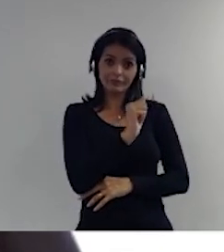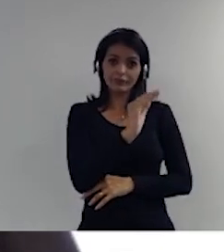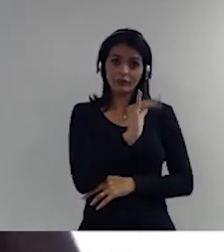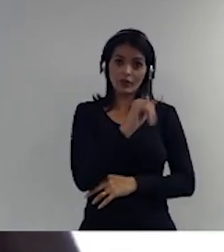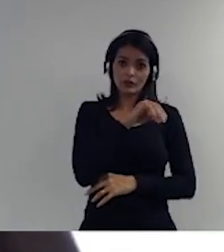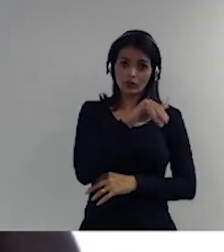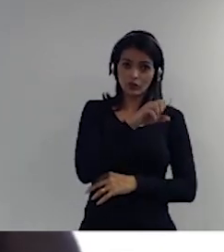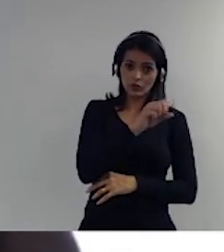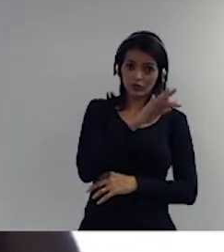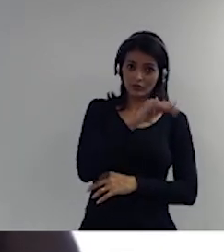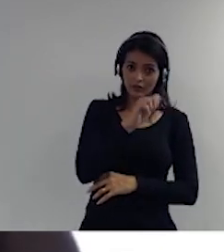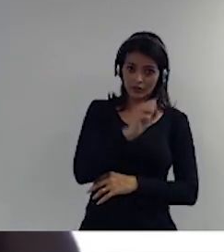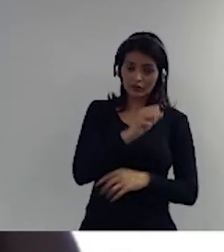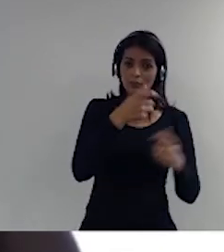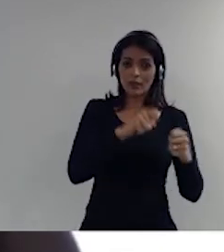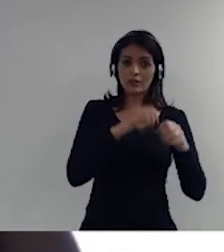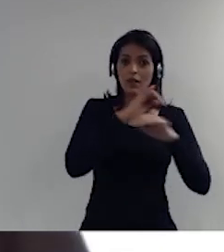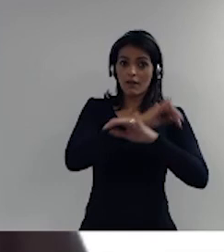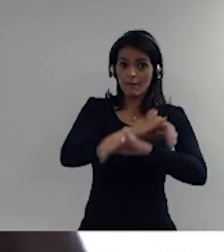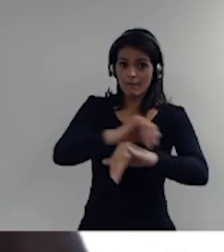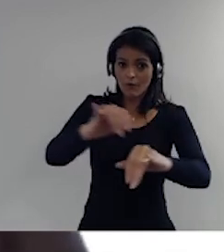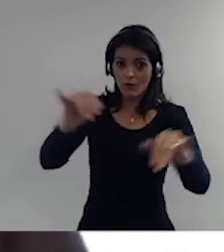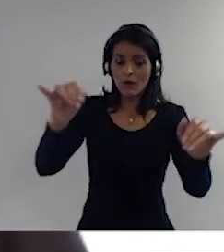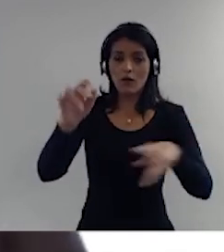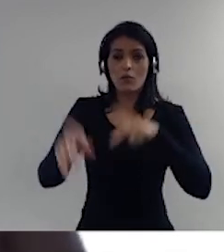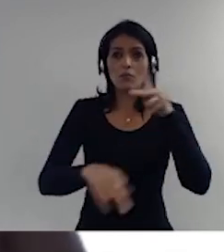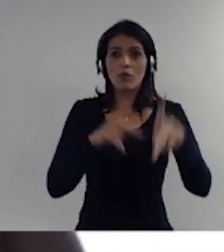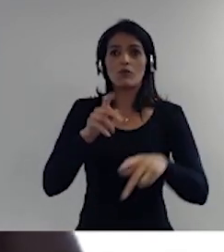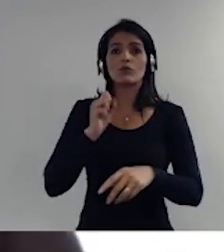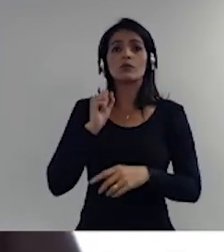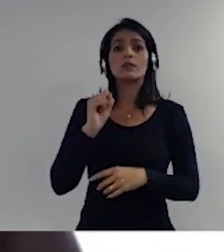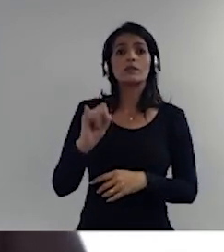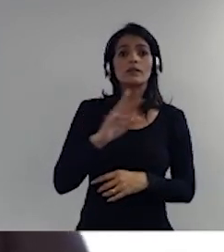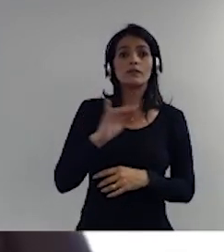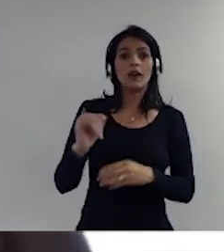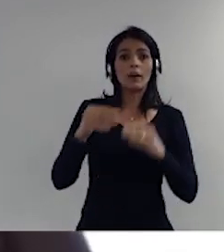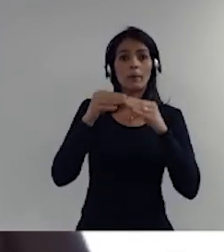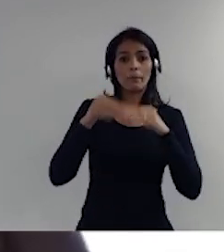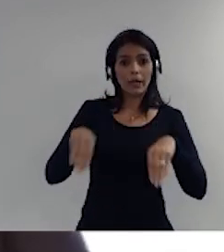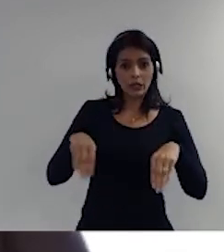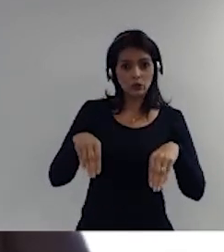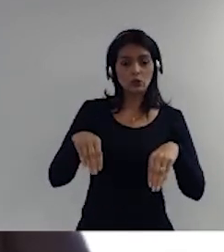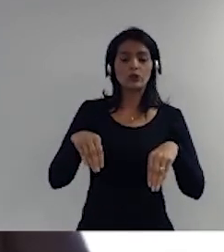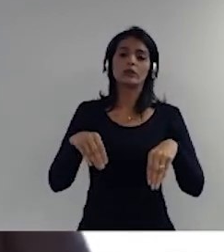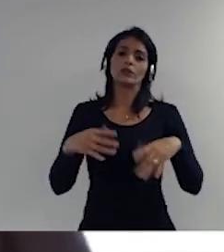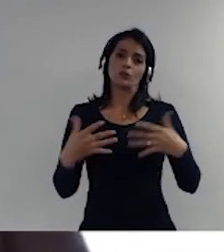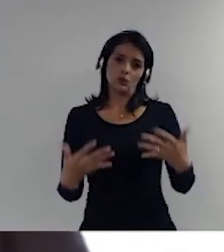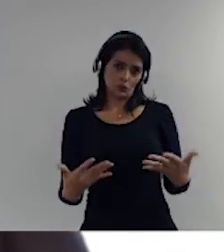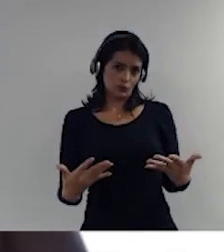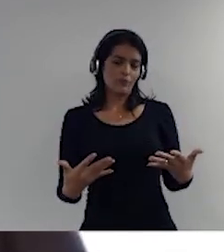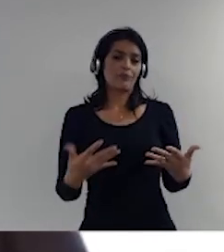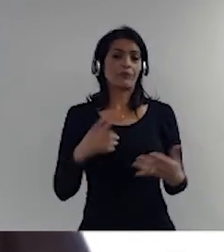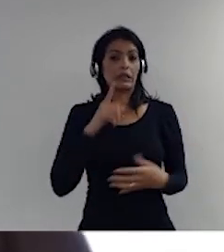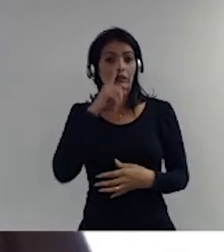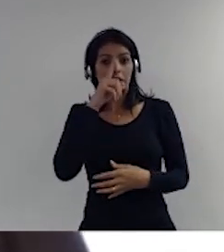informar ao público a respeito dos impactos sobre seus negócios, sobre suas atividades e